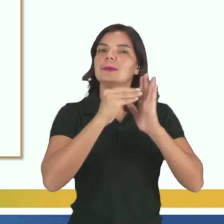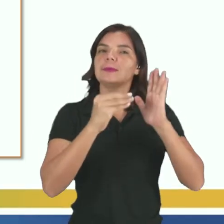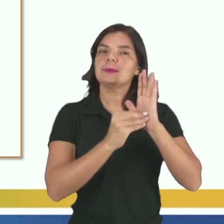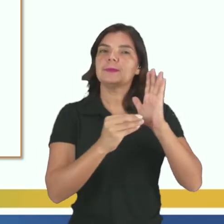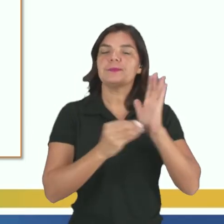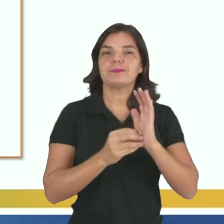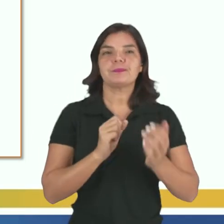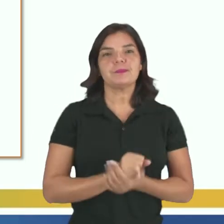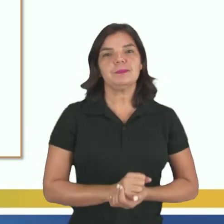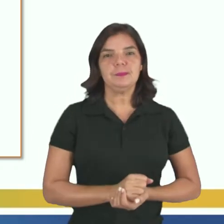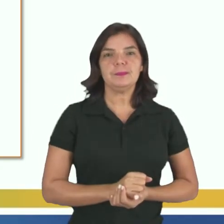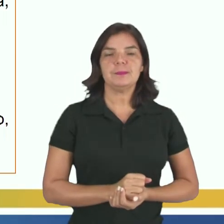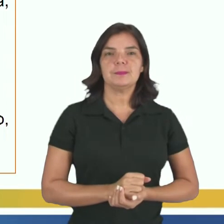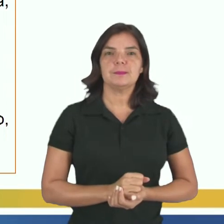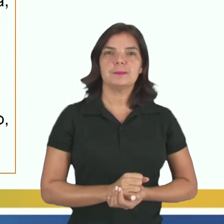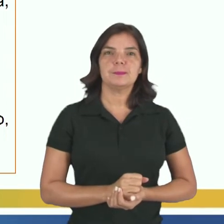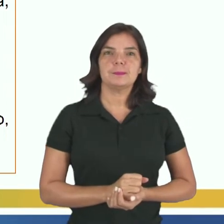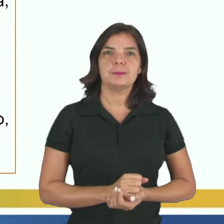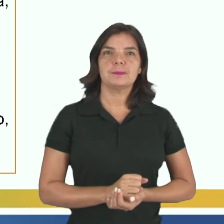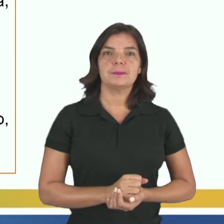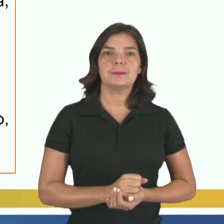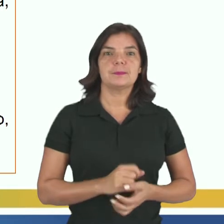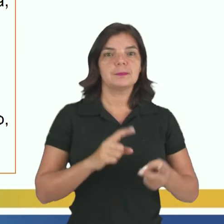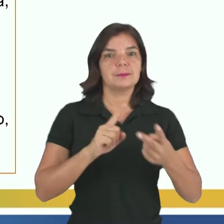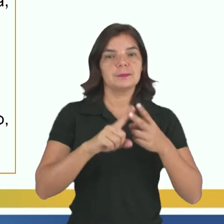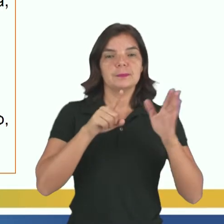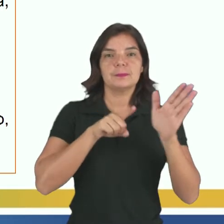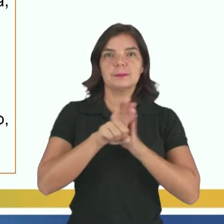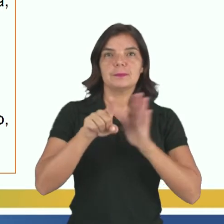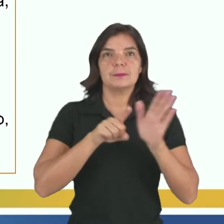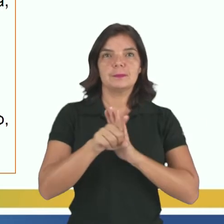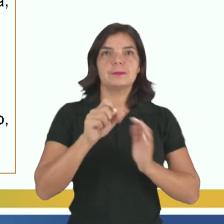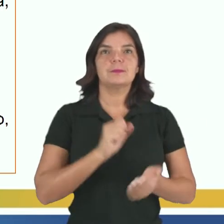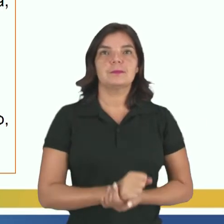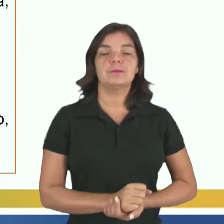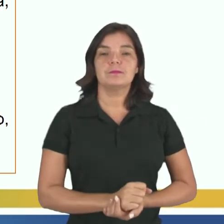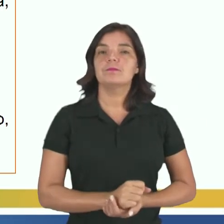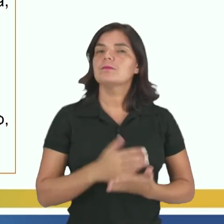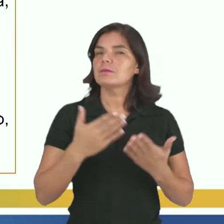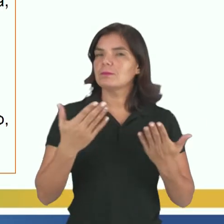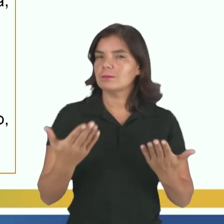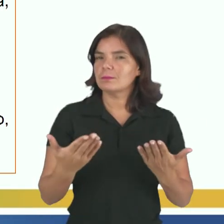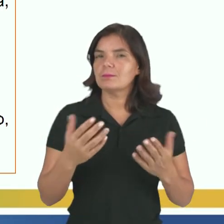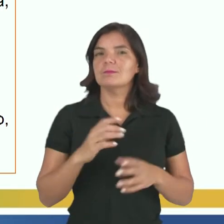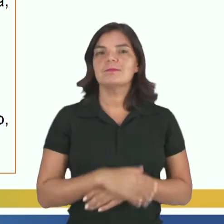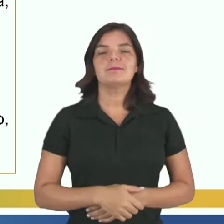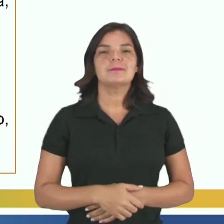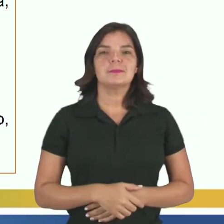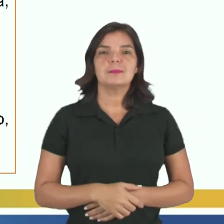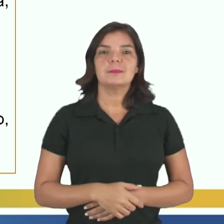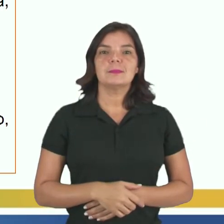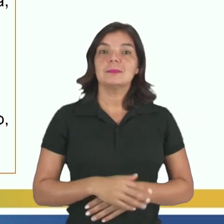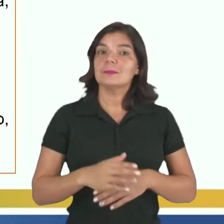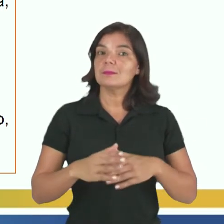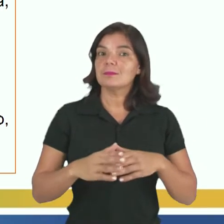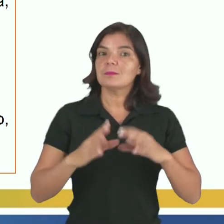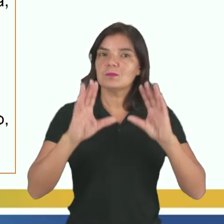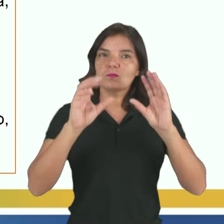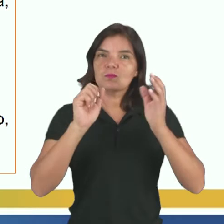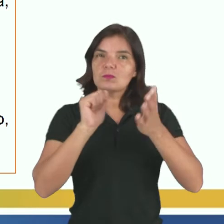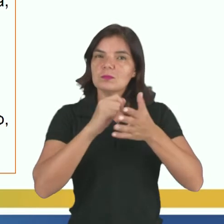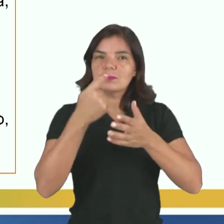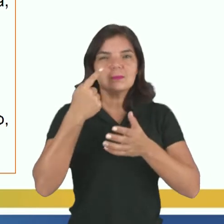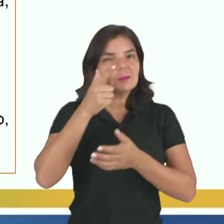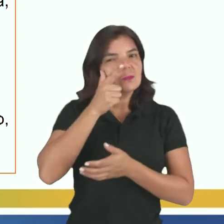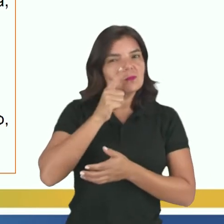de homogêneo. E aí, na nossa segunda questão, já está um pouquinho mais descritiva, né? Vocês